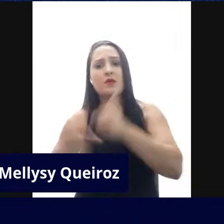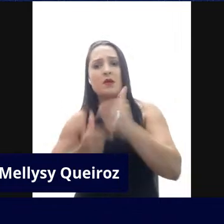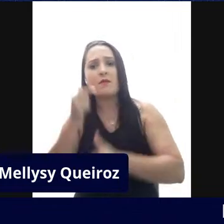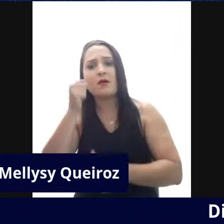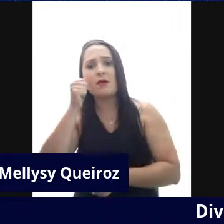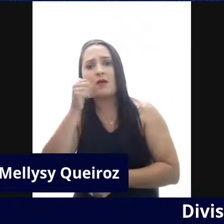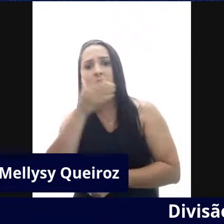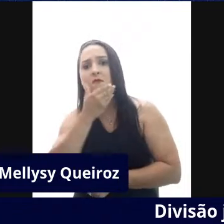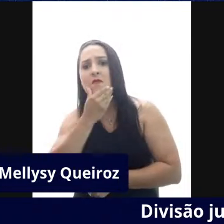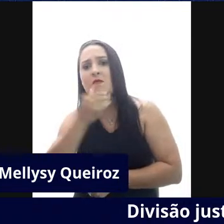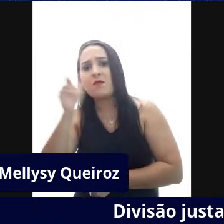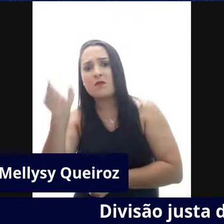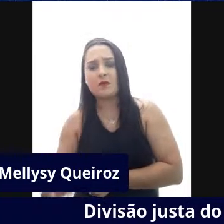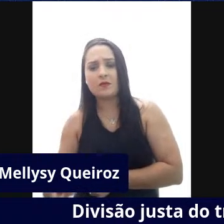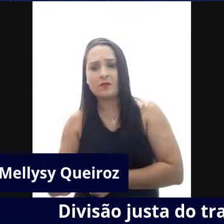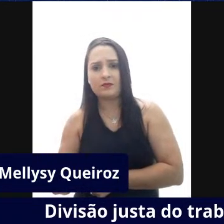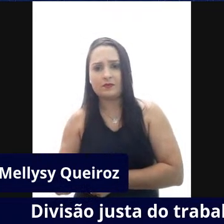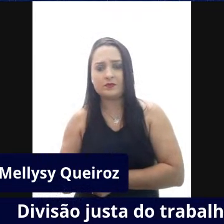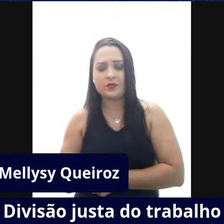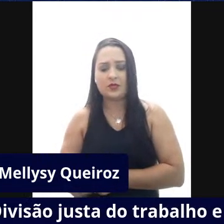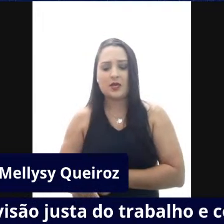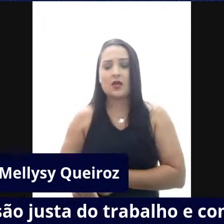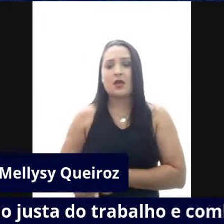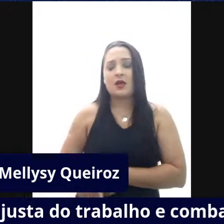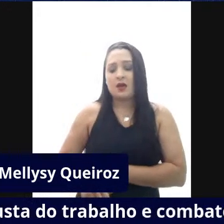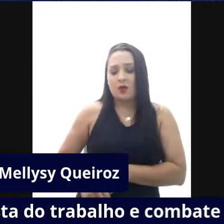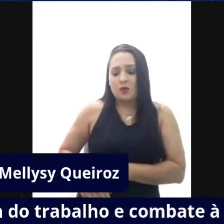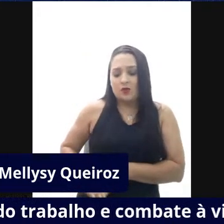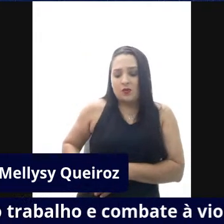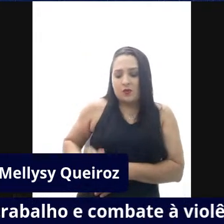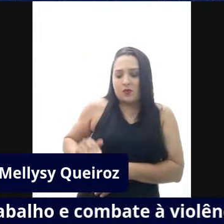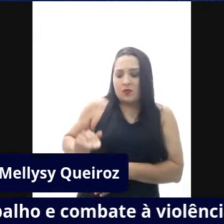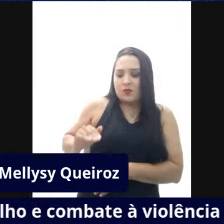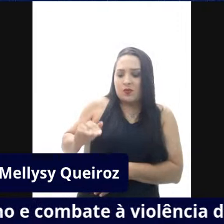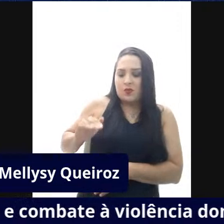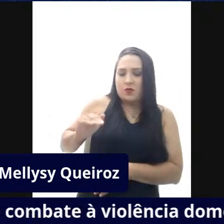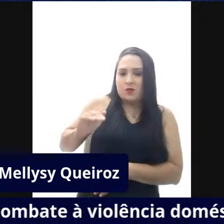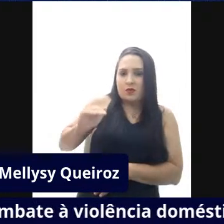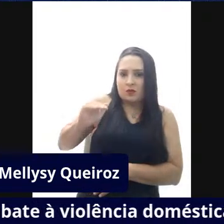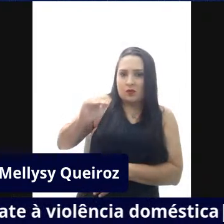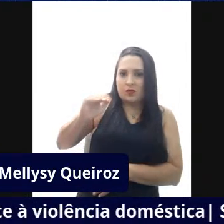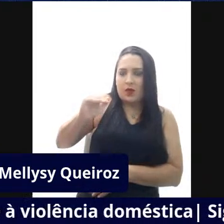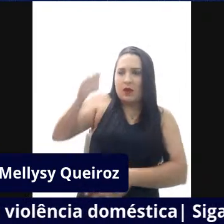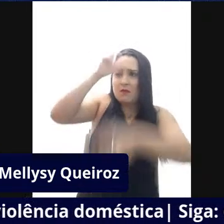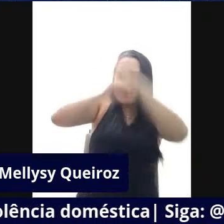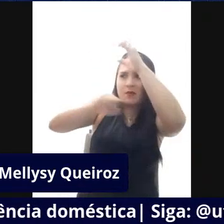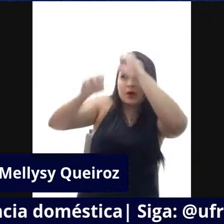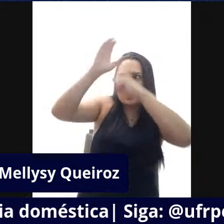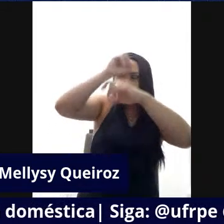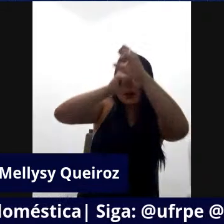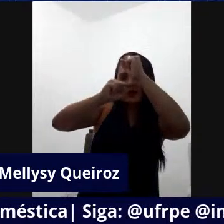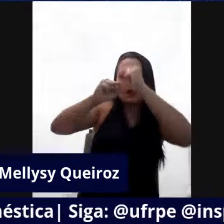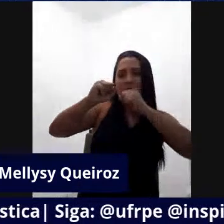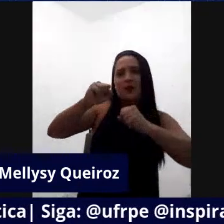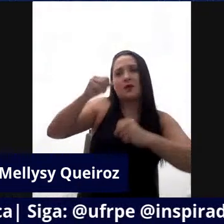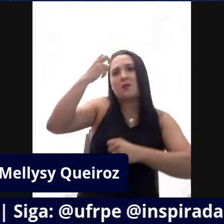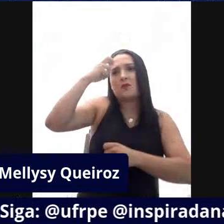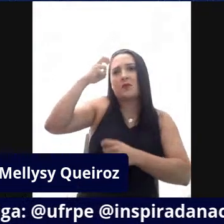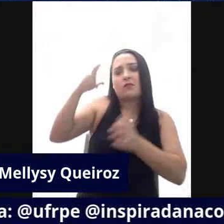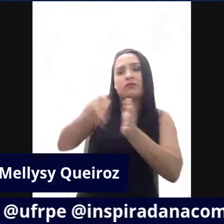fazer, aquilo que eles não devem fazer, sob uma orientação de um padrão de masculinidade que deve